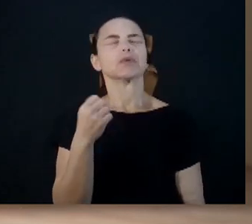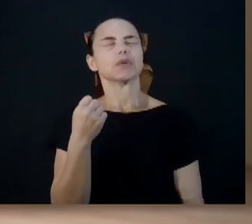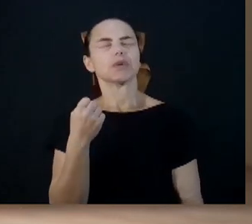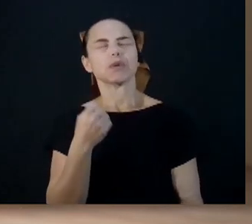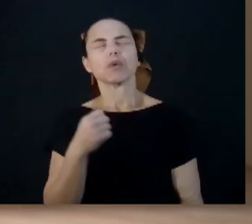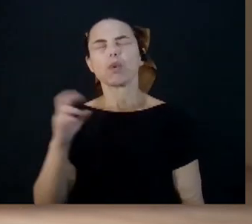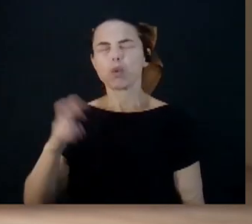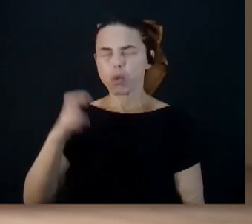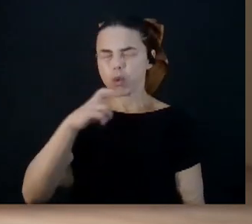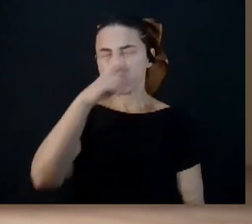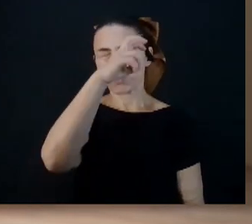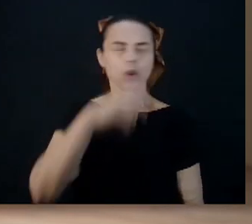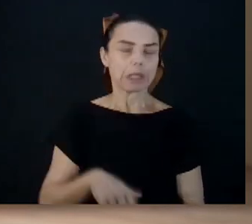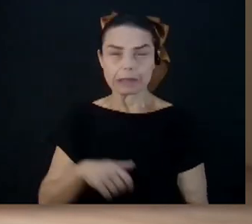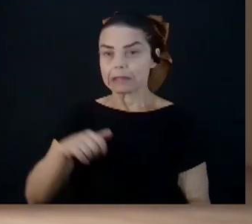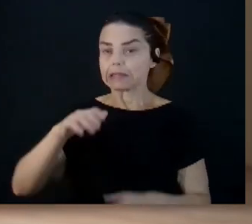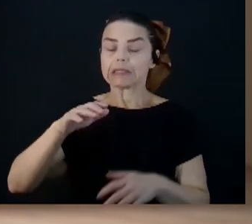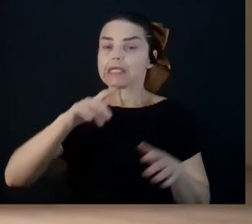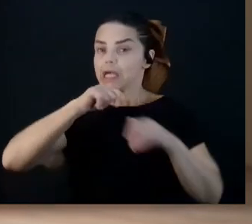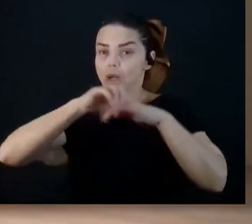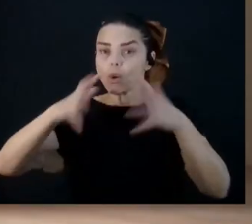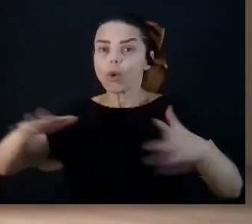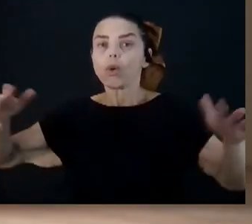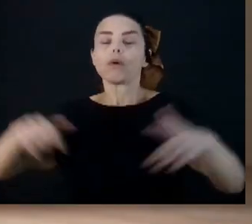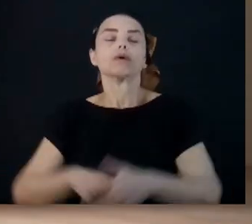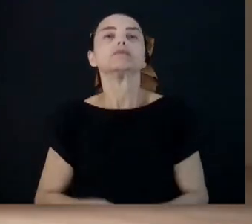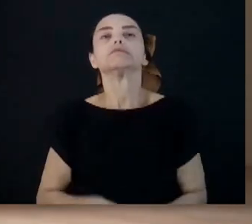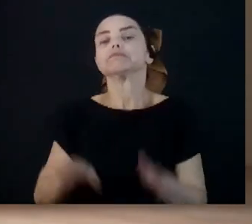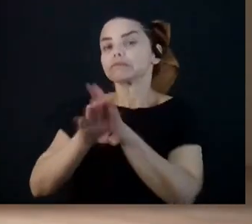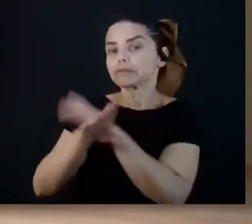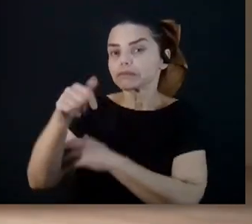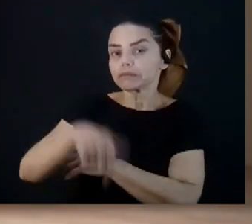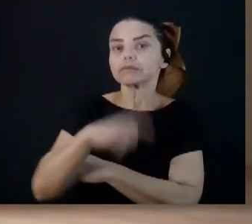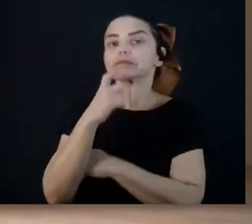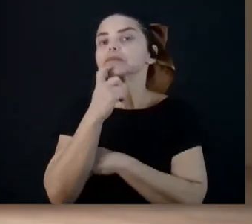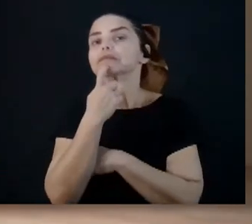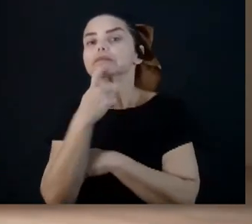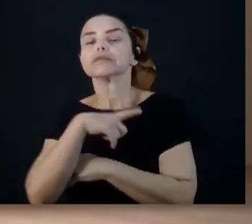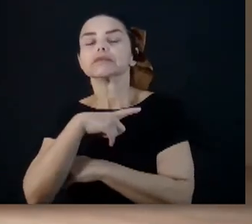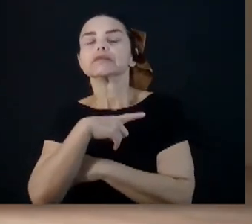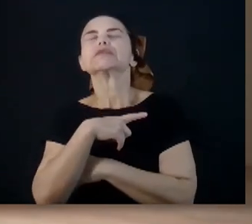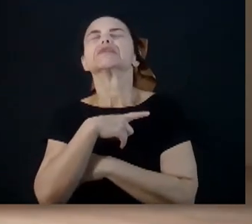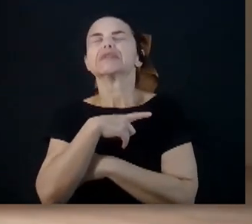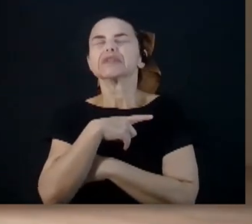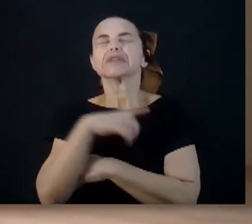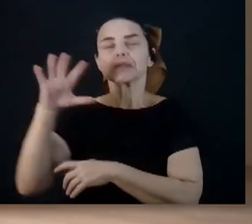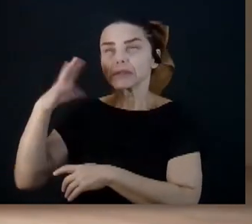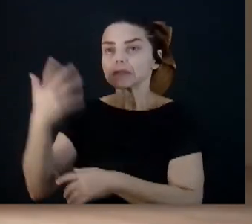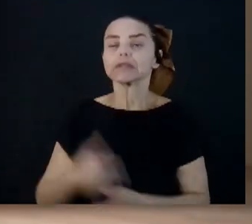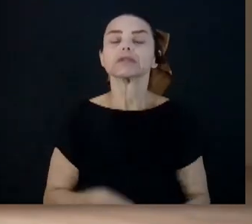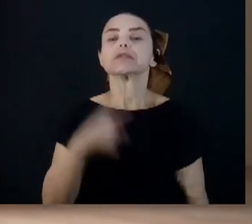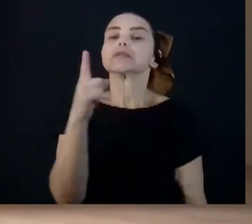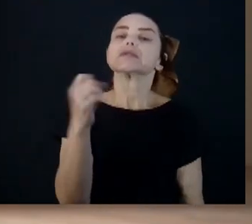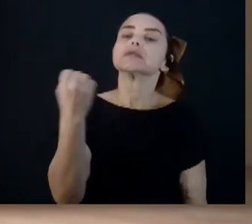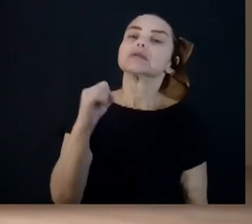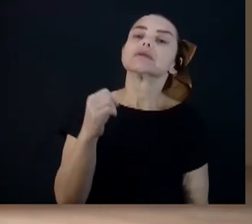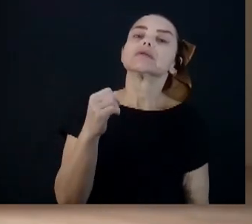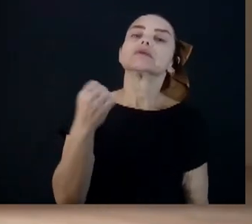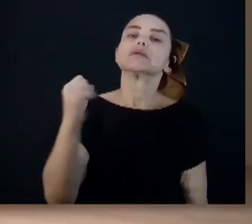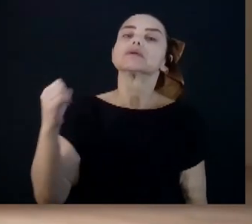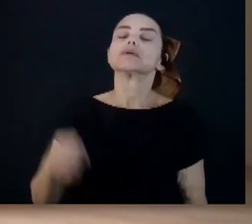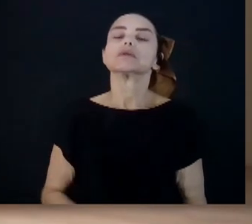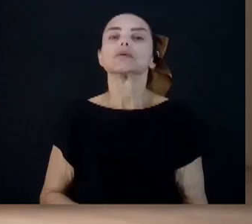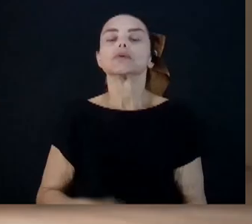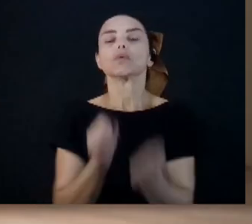aquela coisa arada toda, quando eles chegaram aqui, havia acabado de acontecer, em 1888, a abolição da